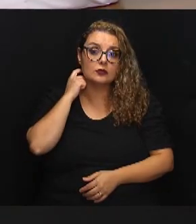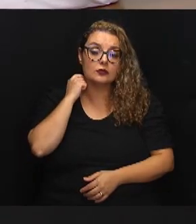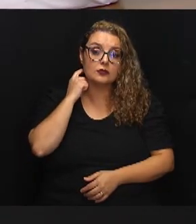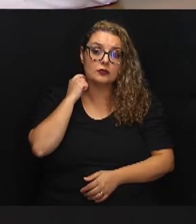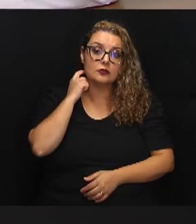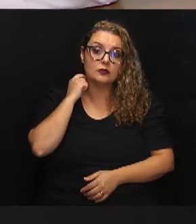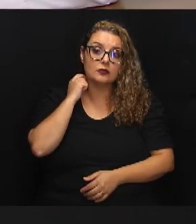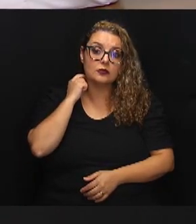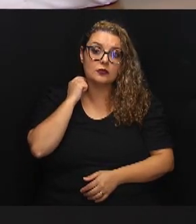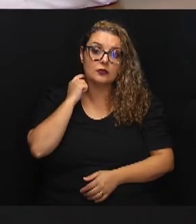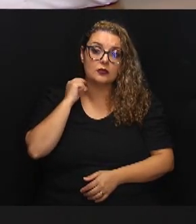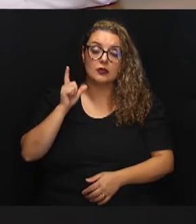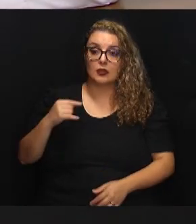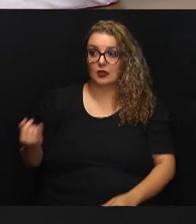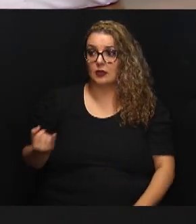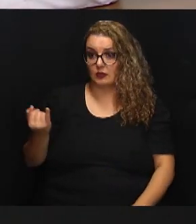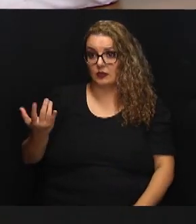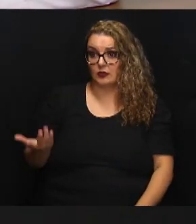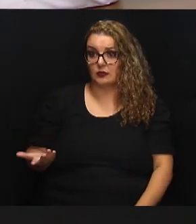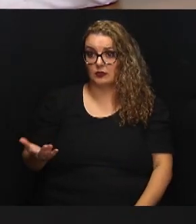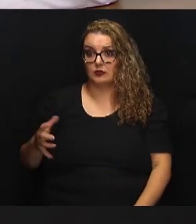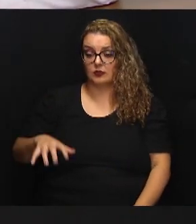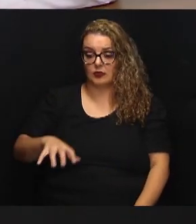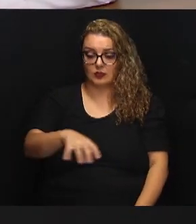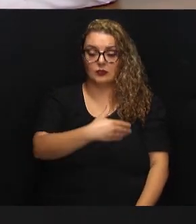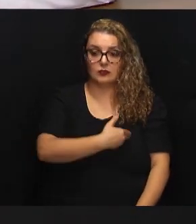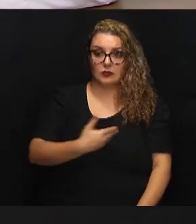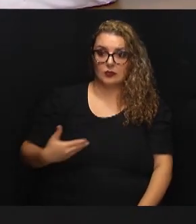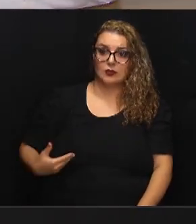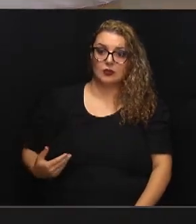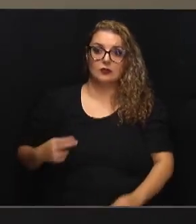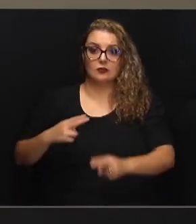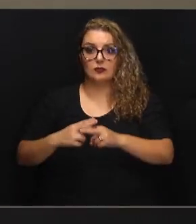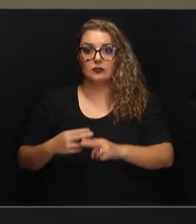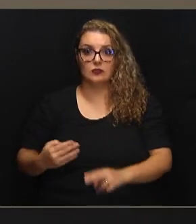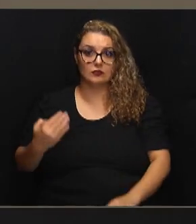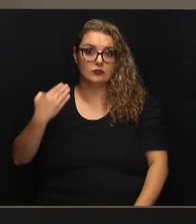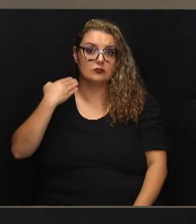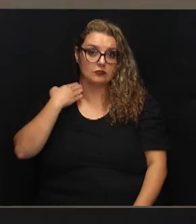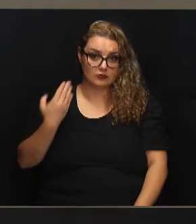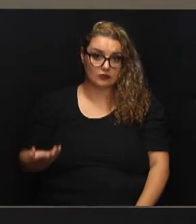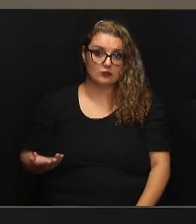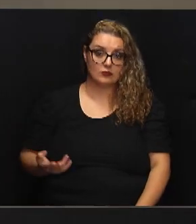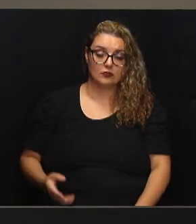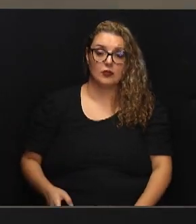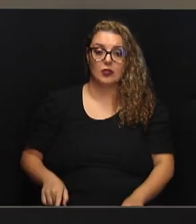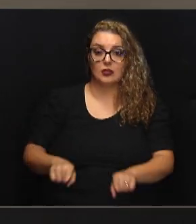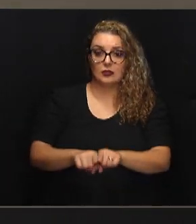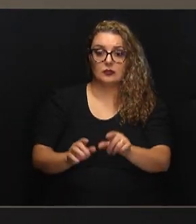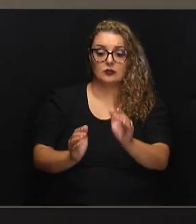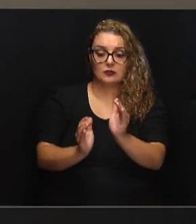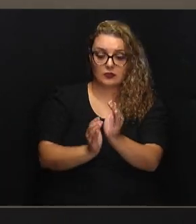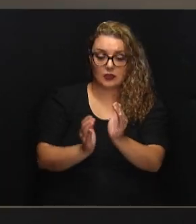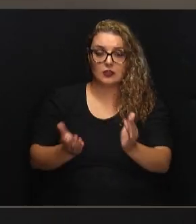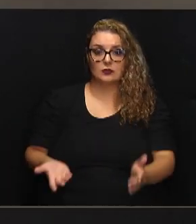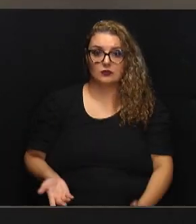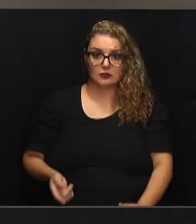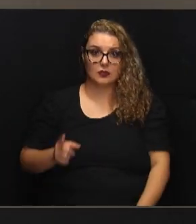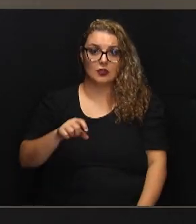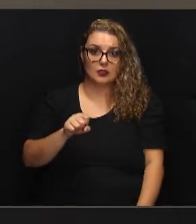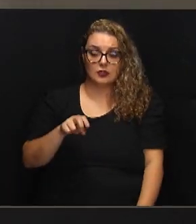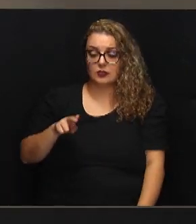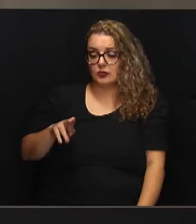muito interessante você trabalhar com os bancos públicos. Então, o Caixa Econômica é o Banco do Brasil, normalmente Caixa no sistema financeiro habitacional, porque você tem subsídios e